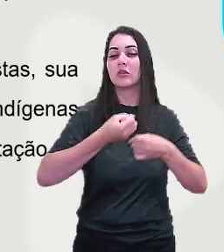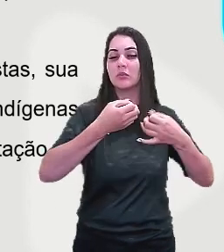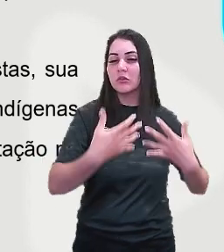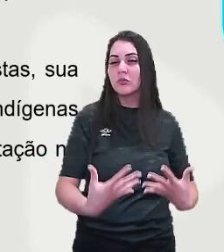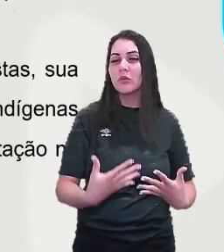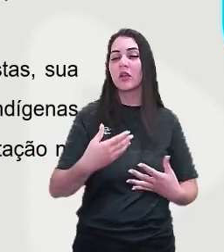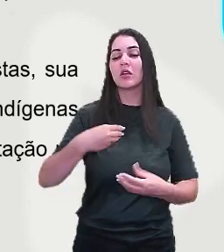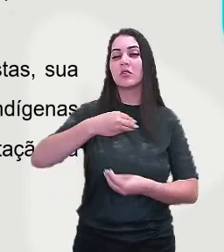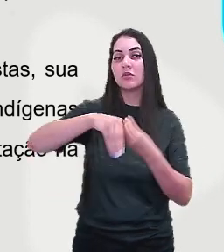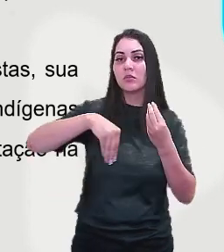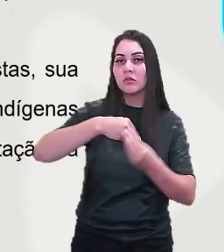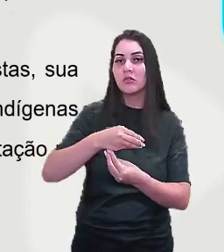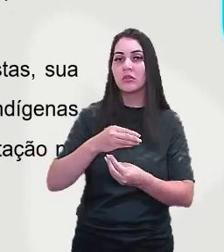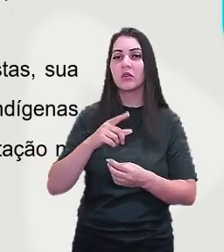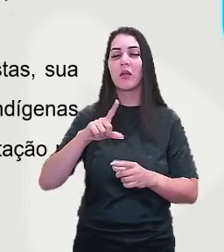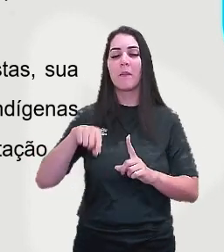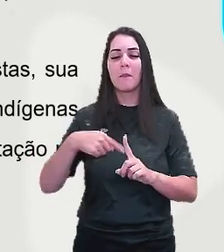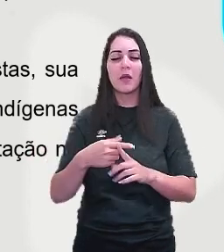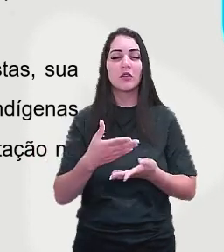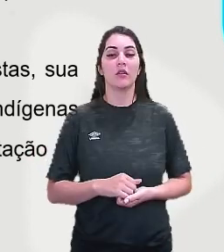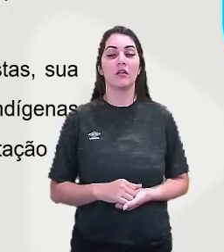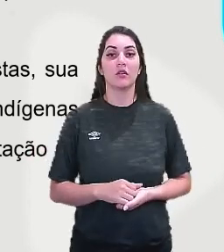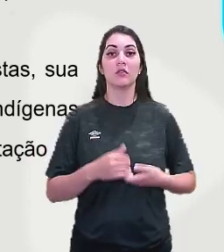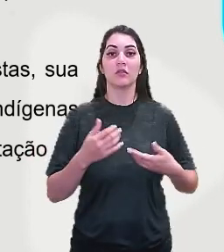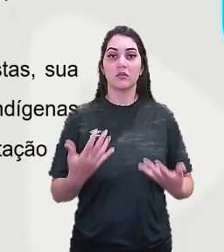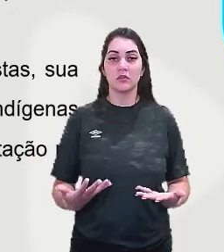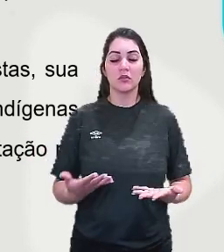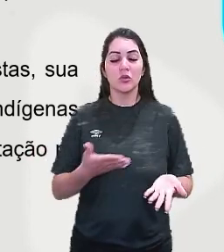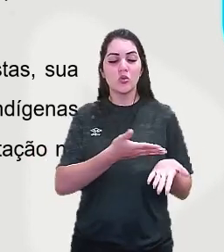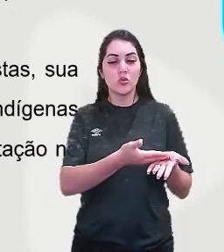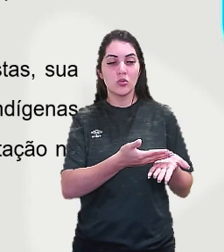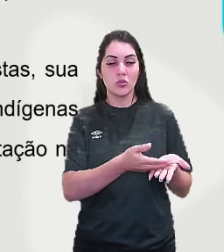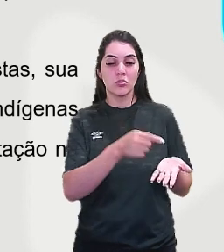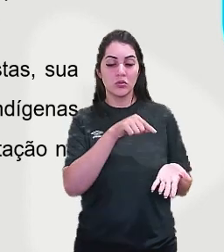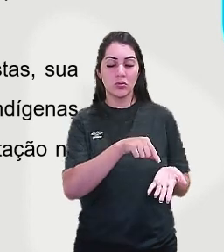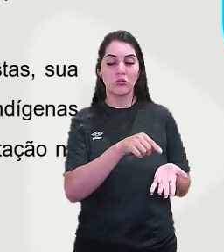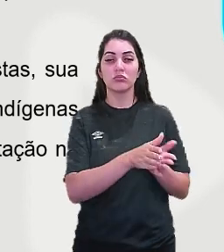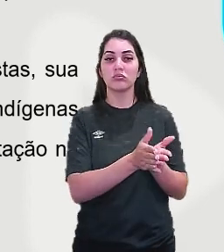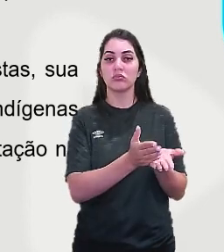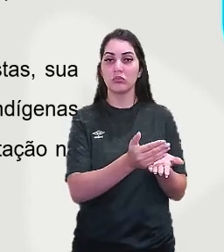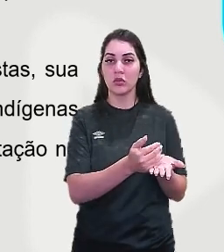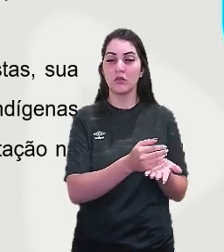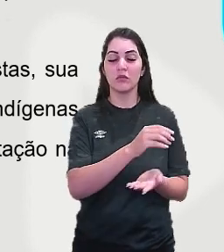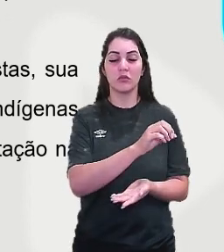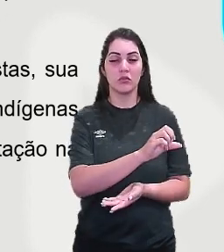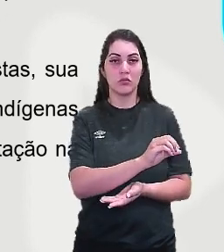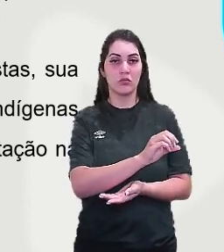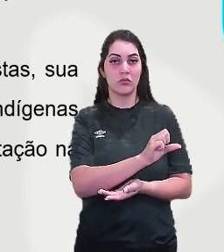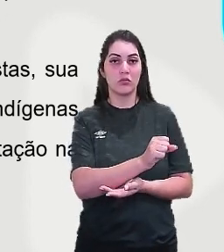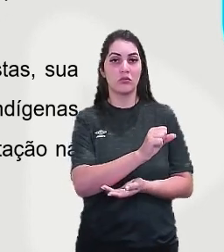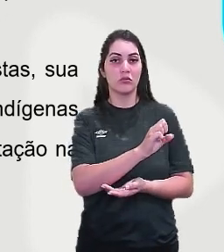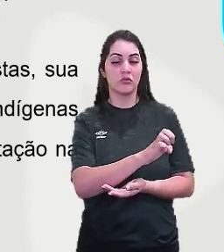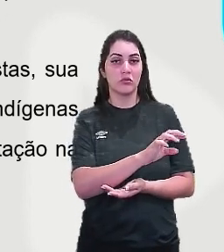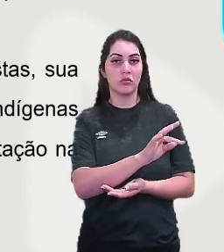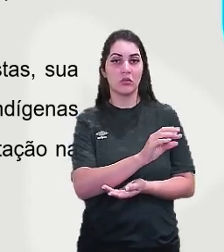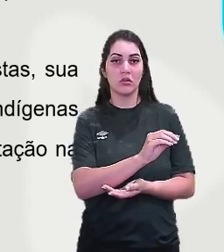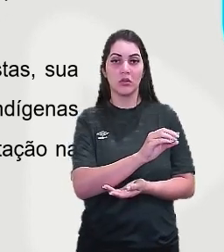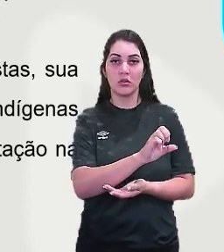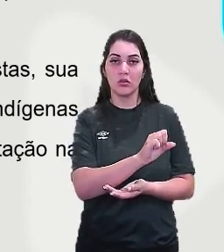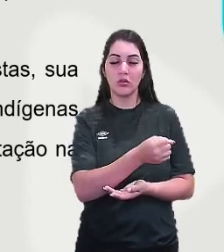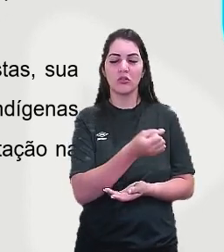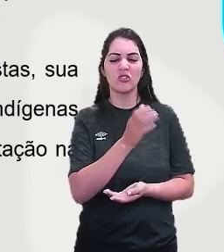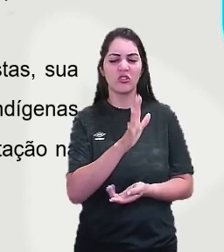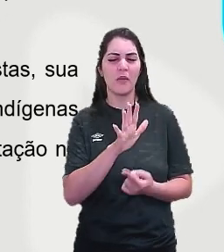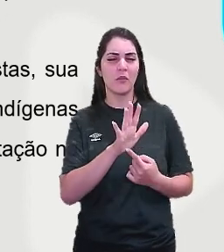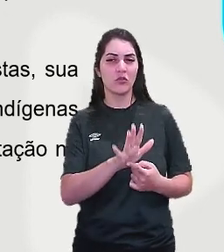os debates, ele foi um longo caminho percorrido. Então, começou com o livro Os Sertões, que ele trouxe consigo já uma